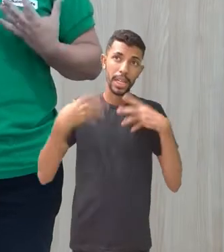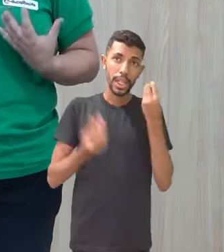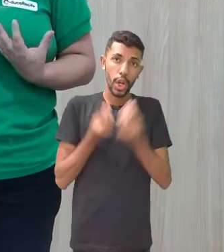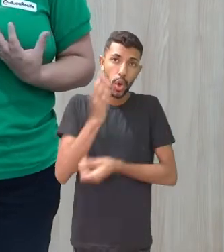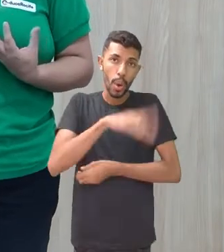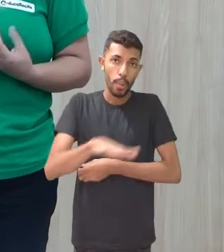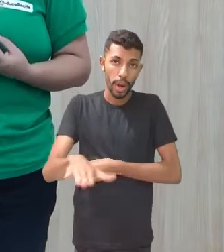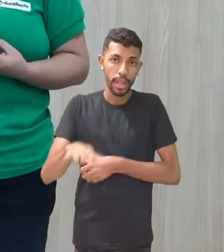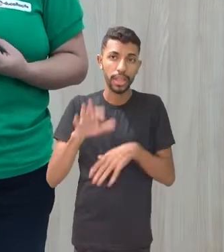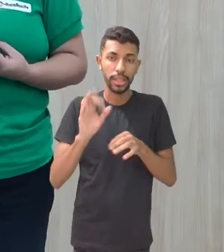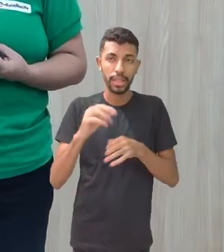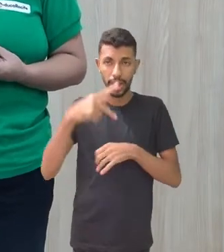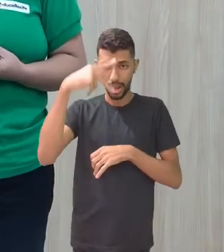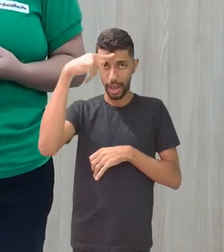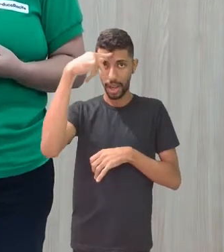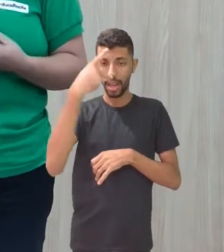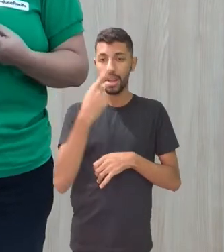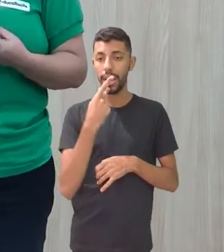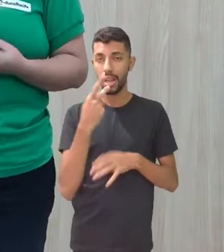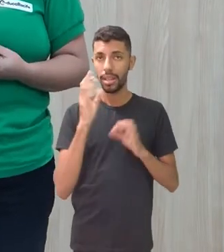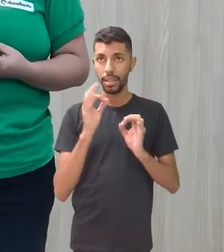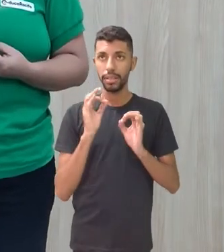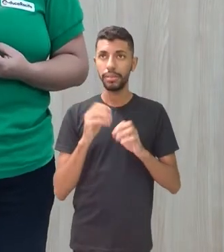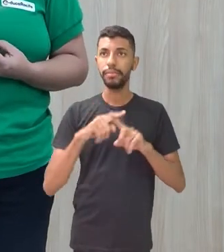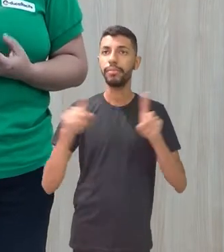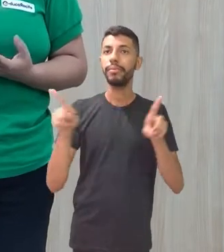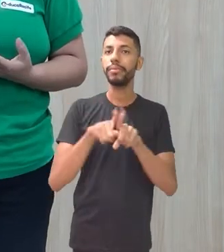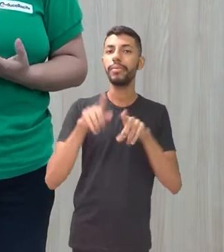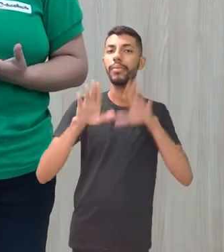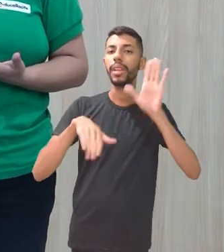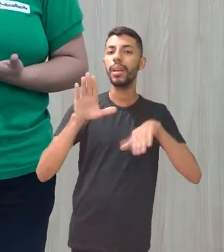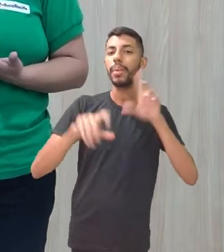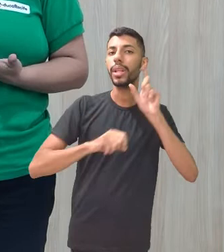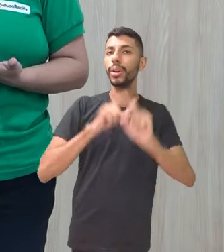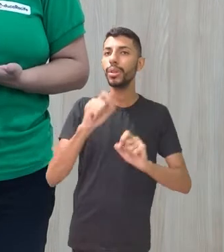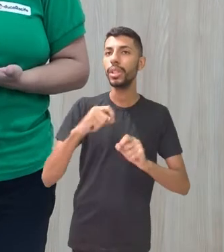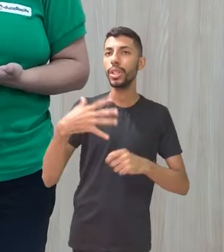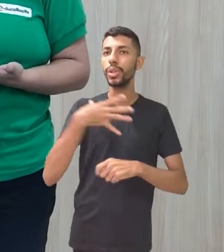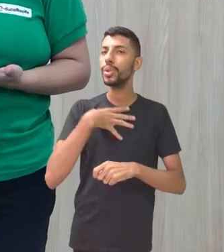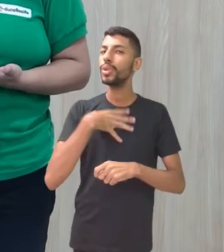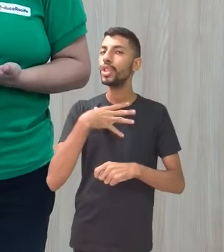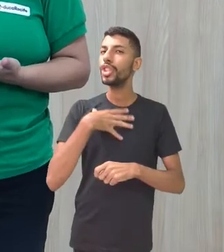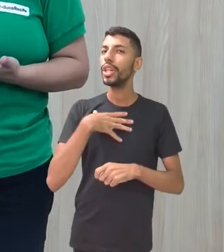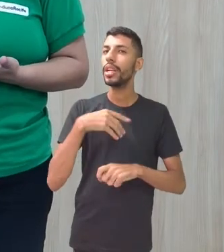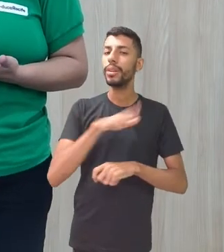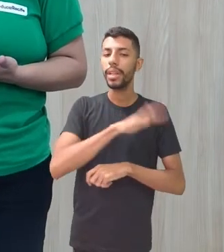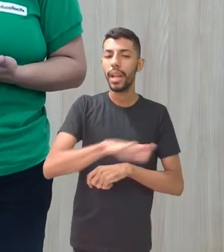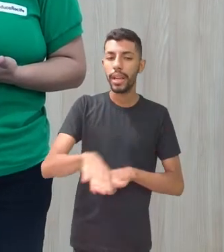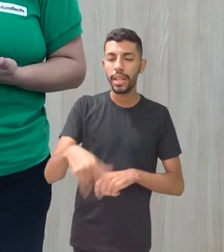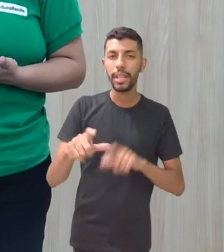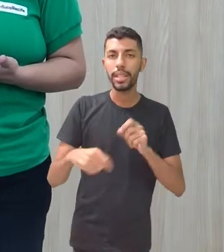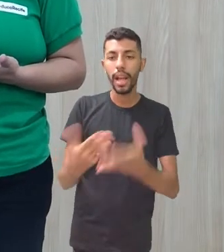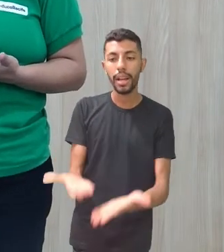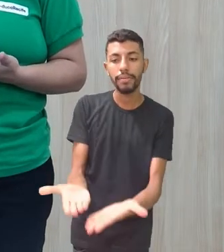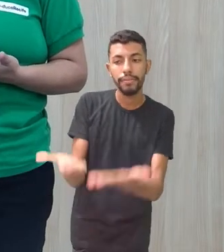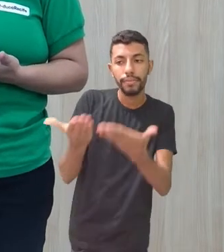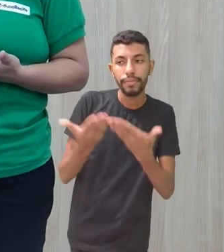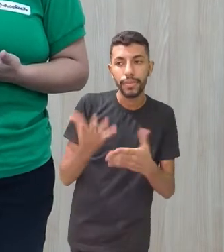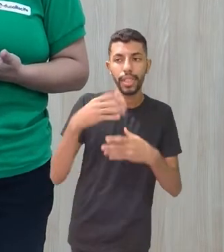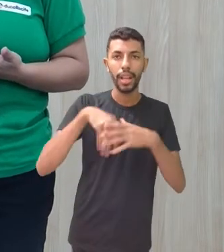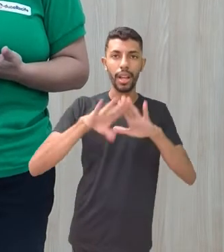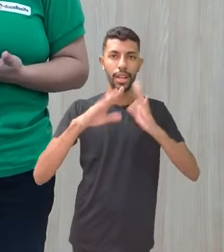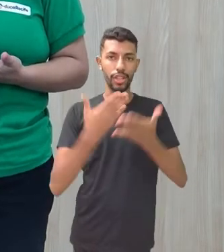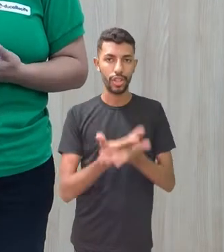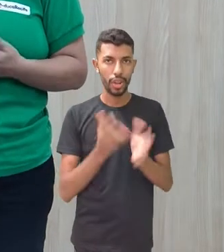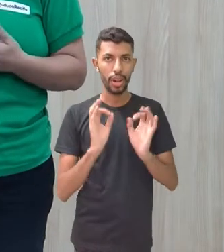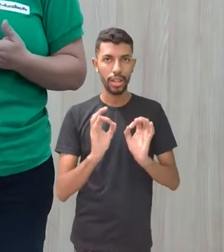é, claro, da personalidade dela, mas dependendo também da maneira que ela for recebida nessa escola,